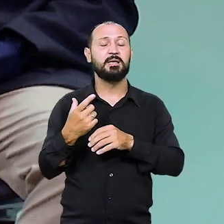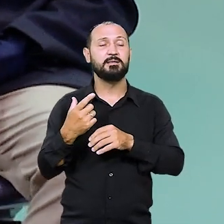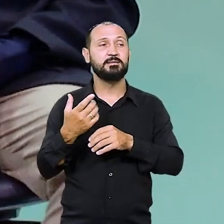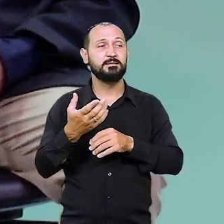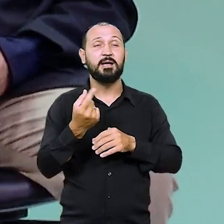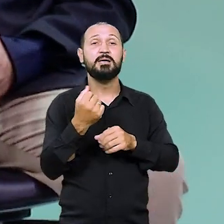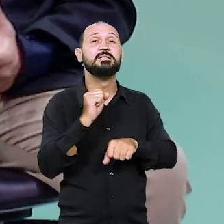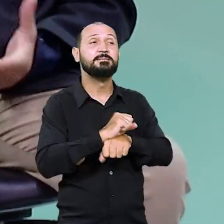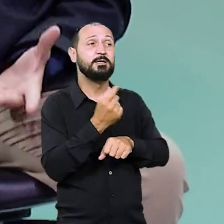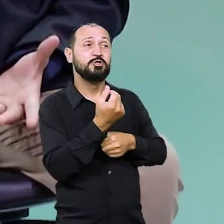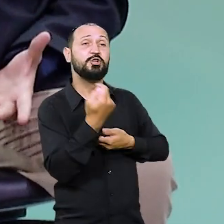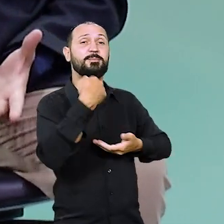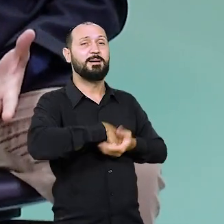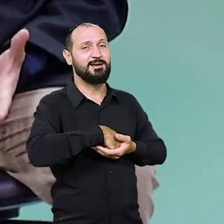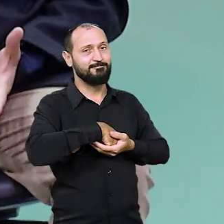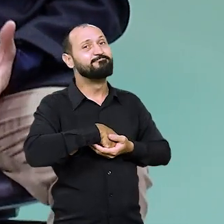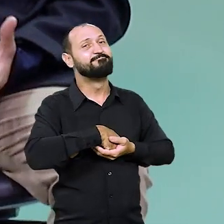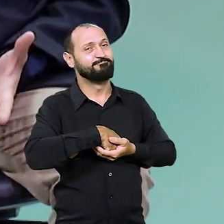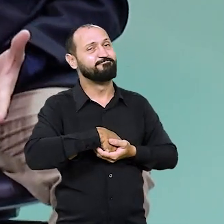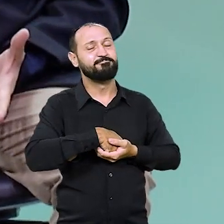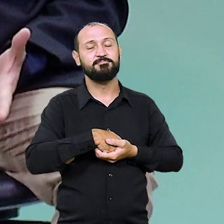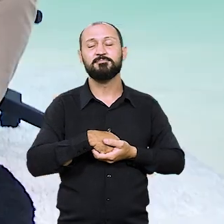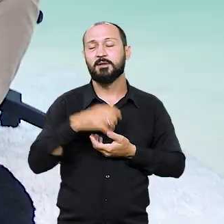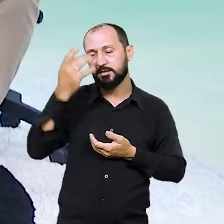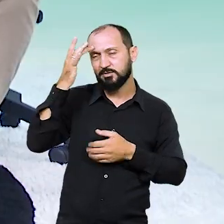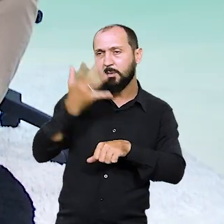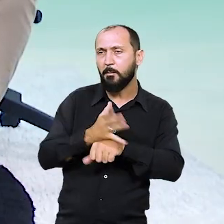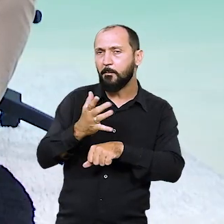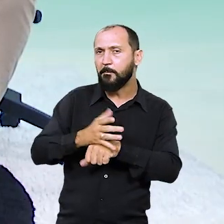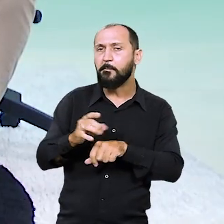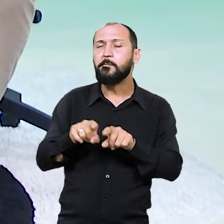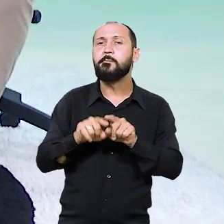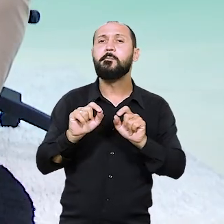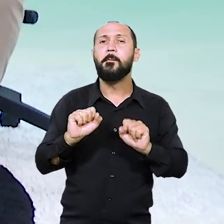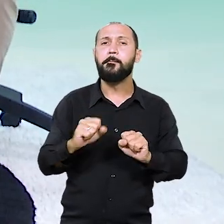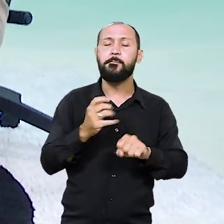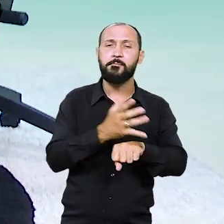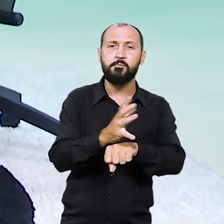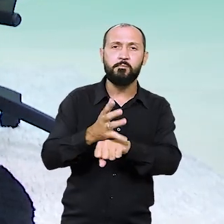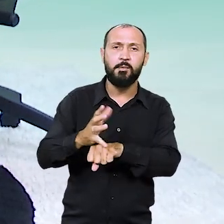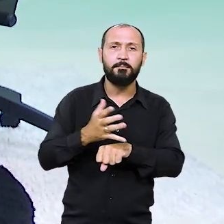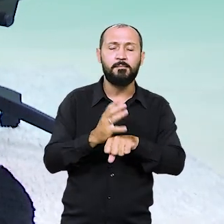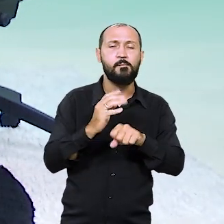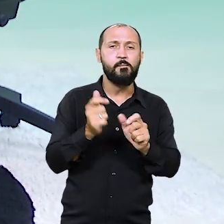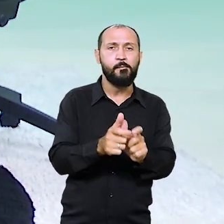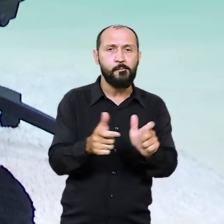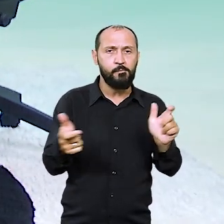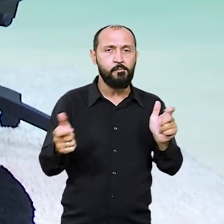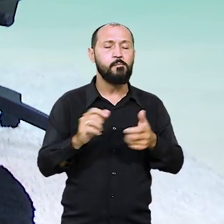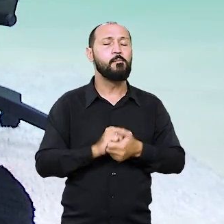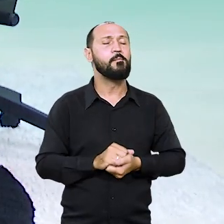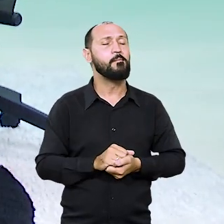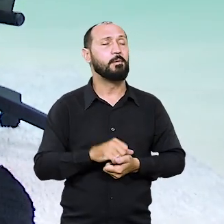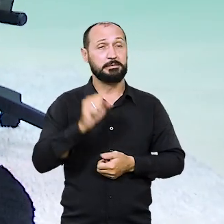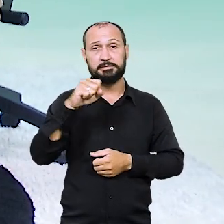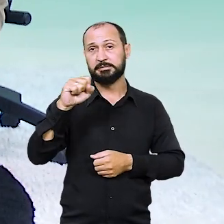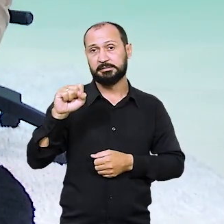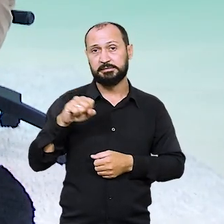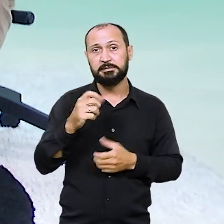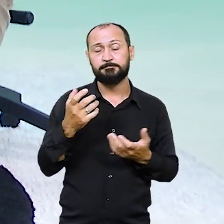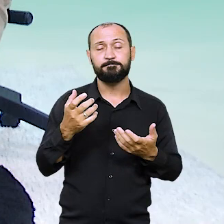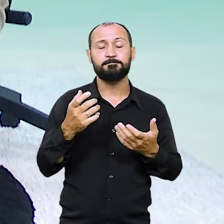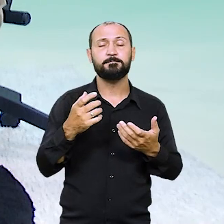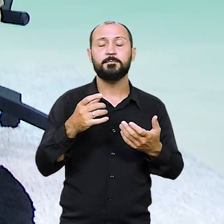que isso dá uma segurança maior para os credores, né? Então, e um reforço, né? Essa prática vai ser, eu imagino,